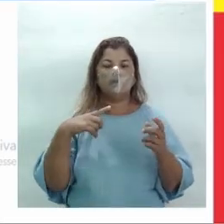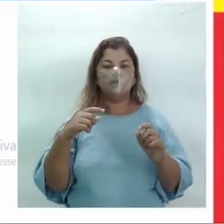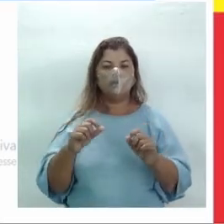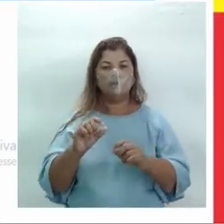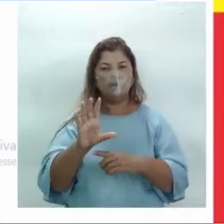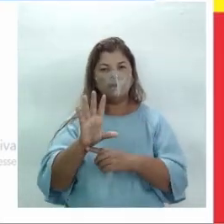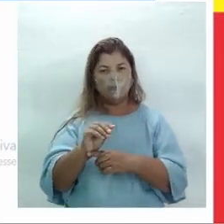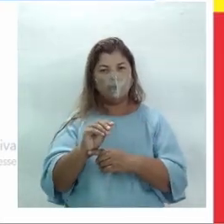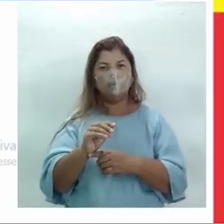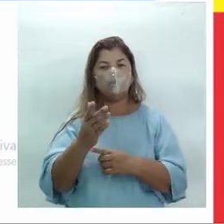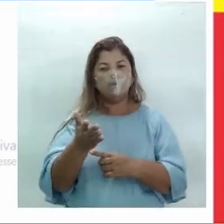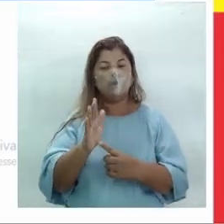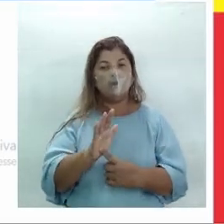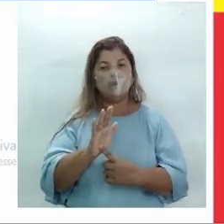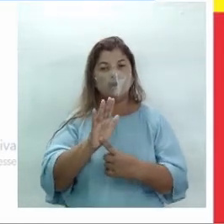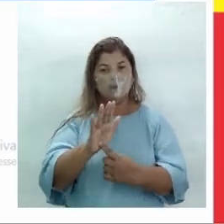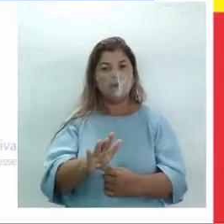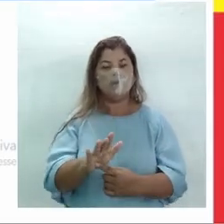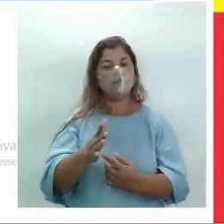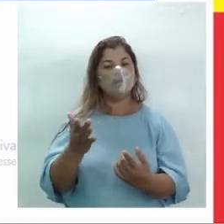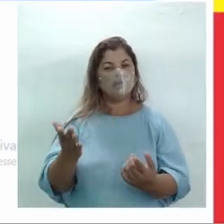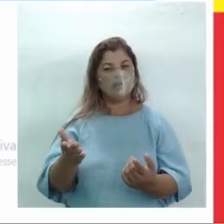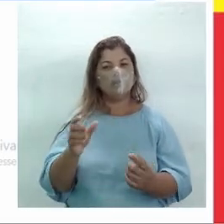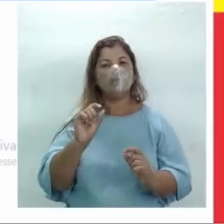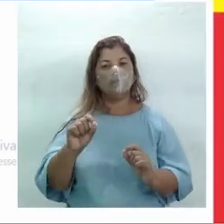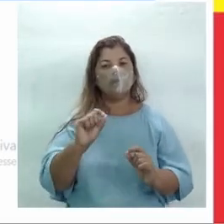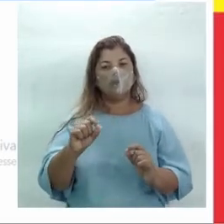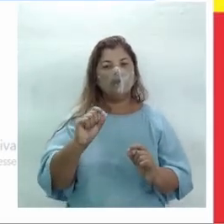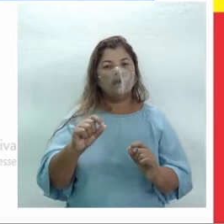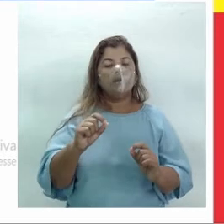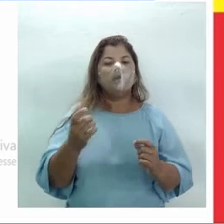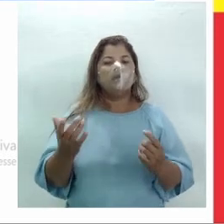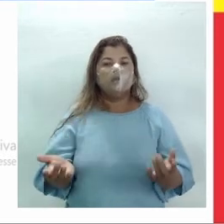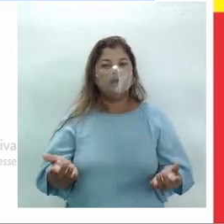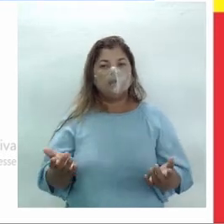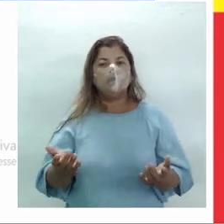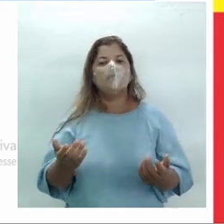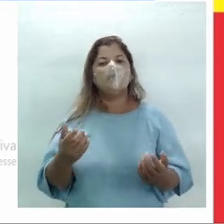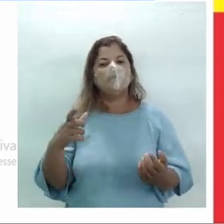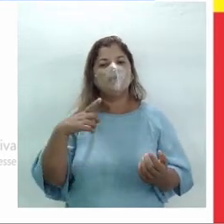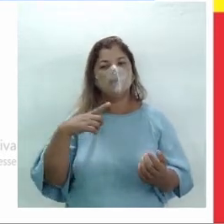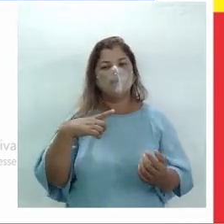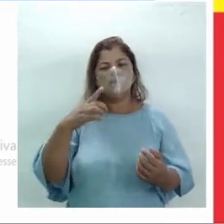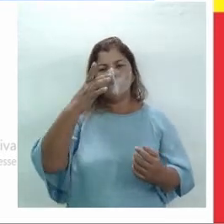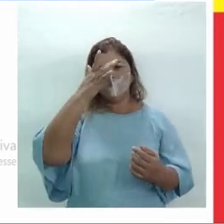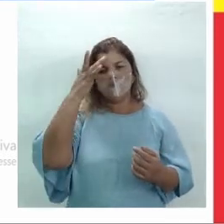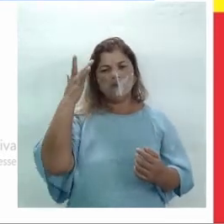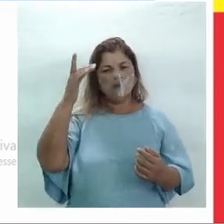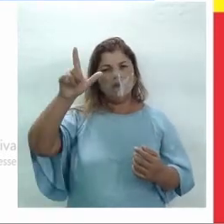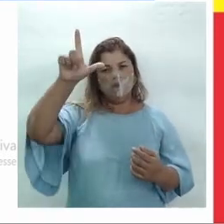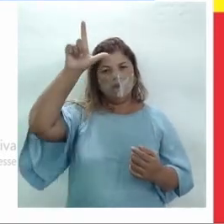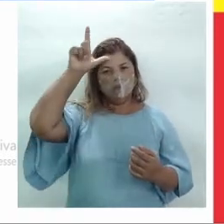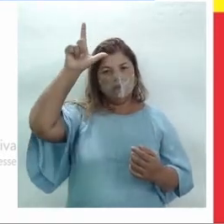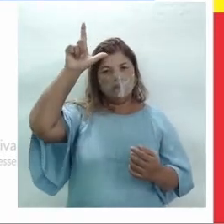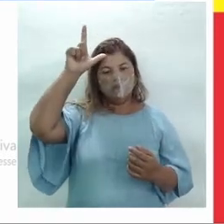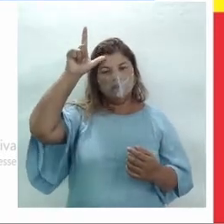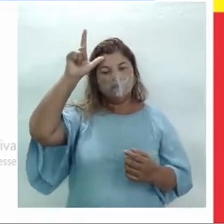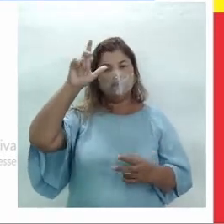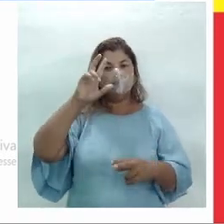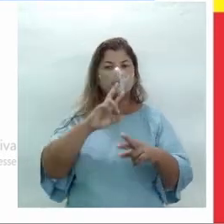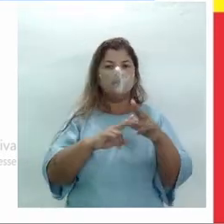nós temos uma fotografia. Esta fotografia mostra justamente o quê?